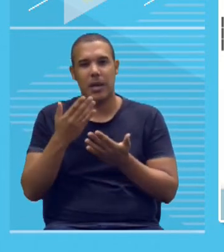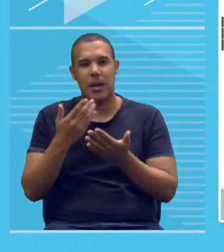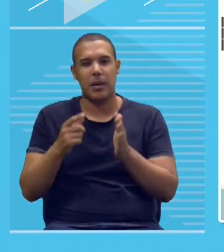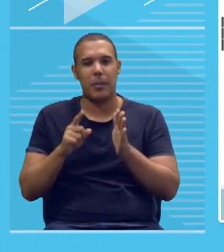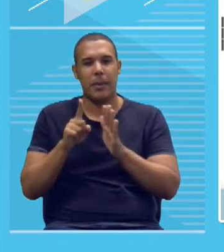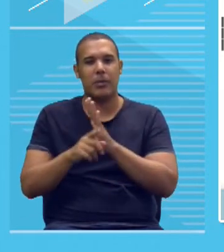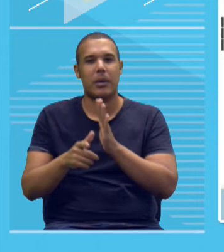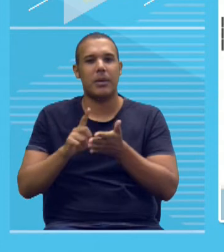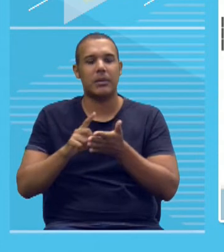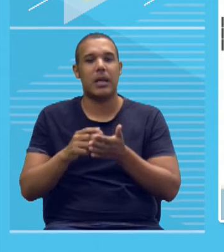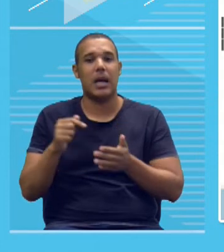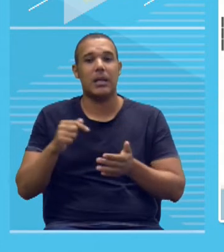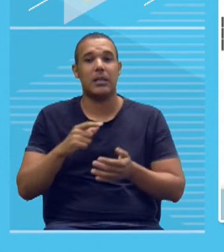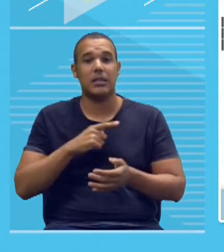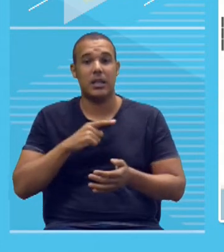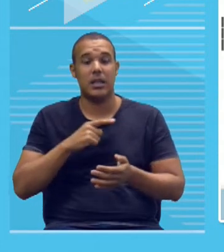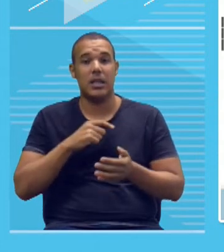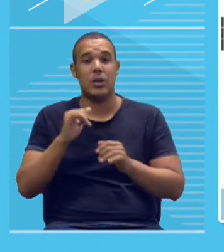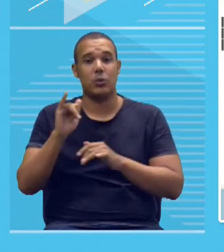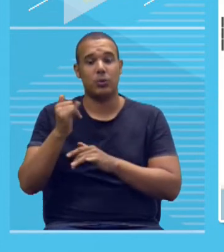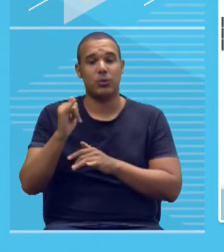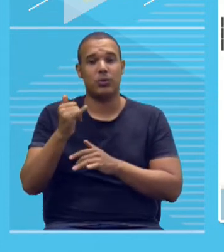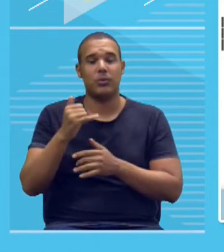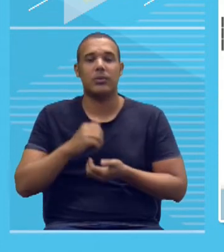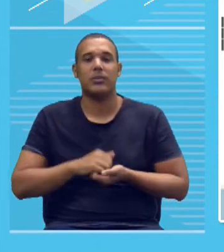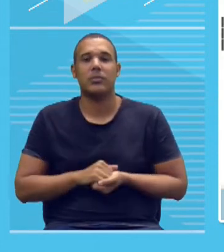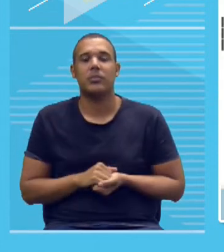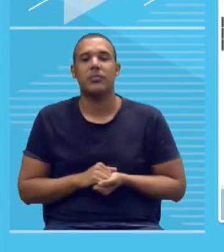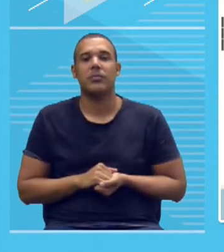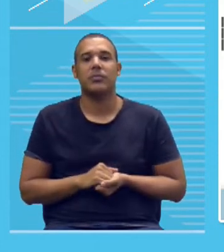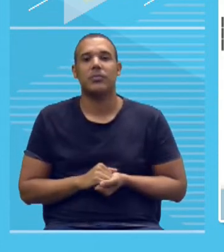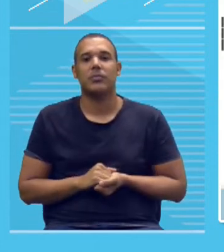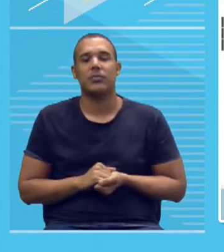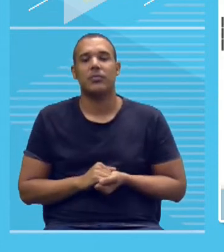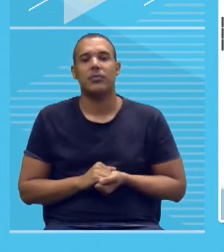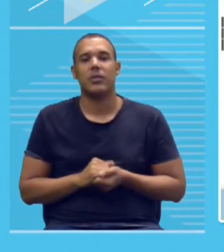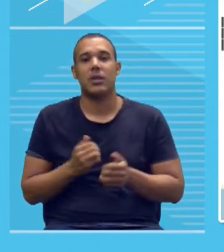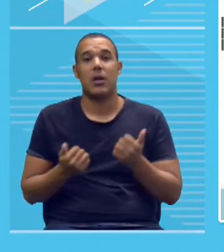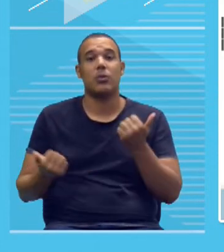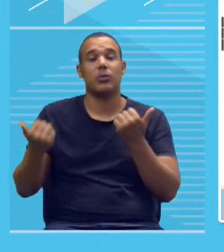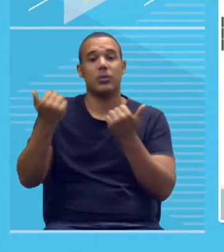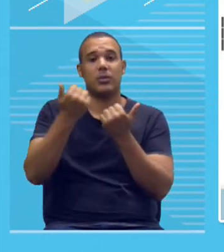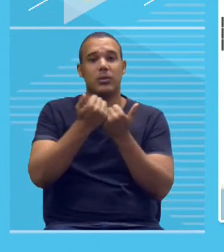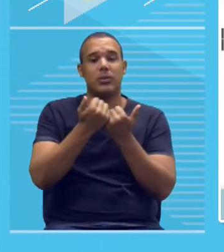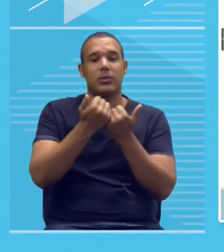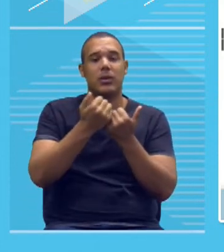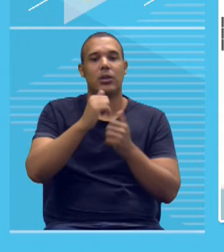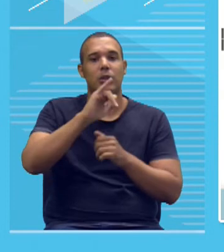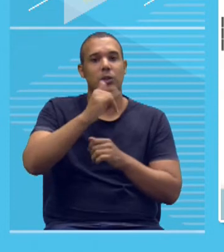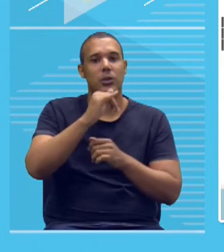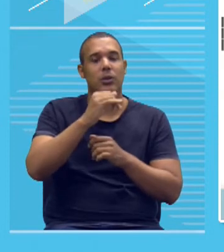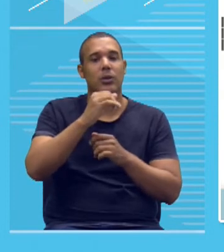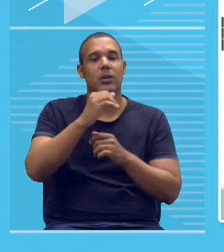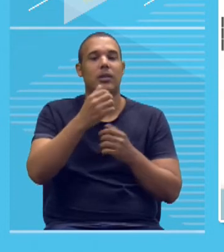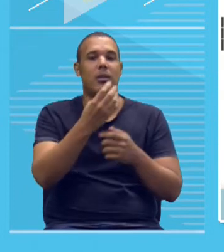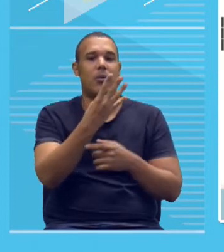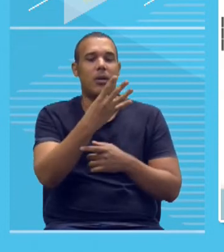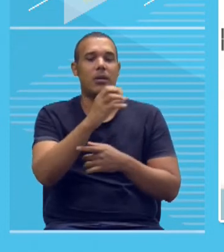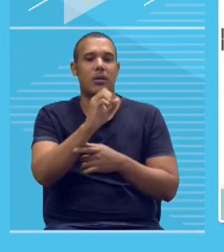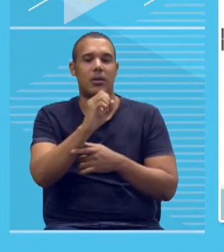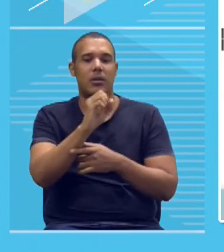juros nesta não nesta ele já me deu juros então no lugar do J eu vou colocar o r$ 48